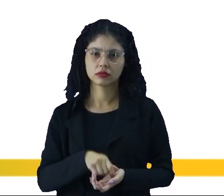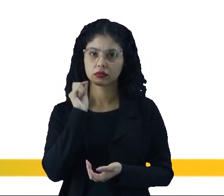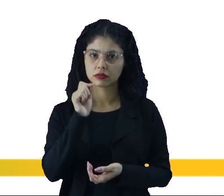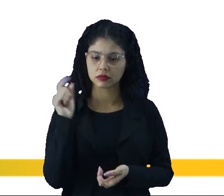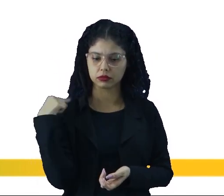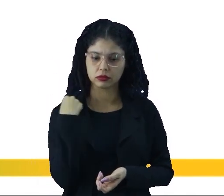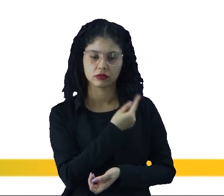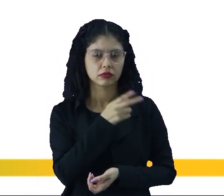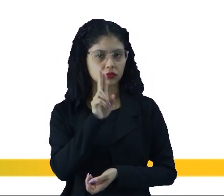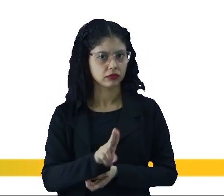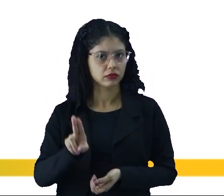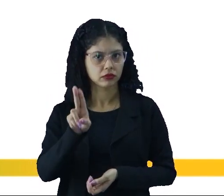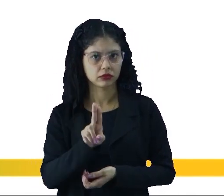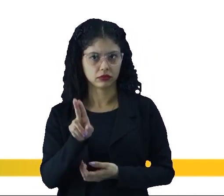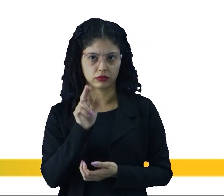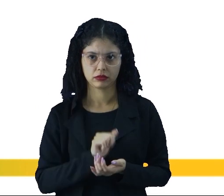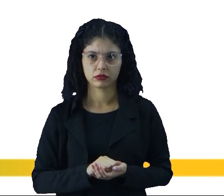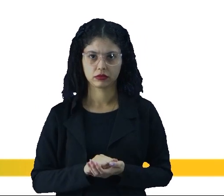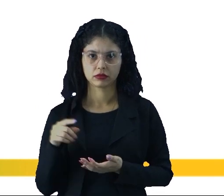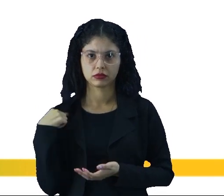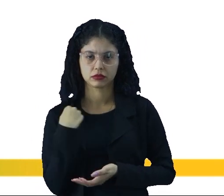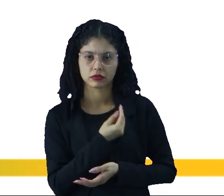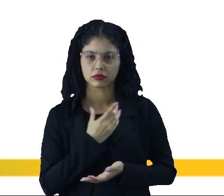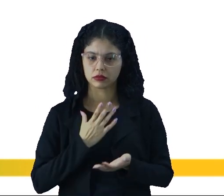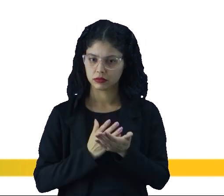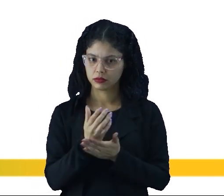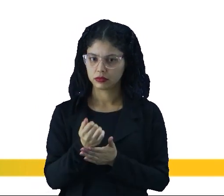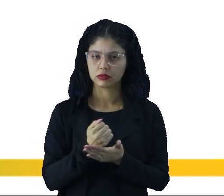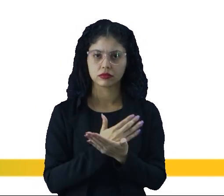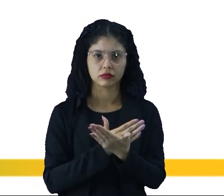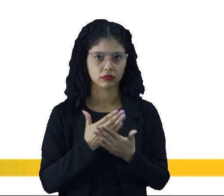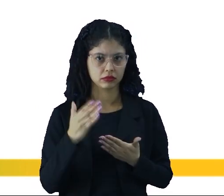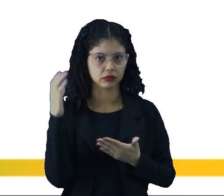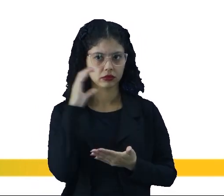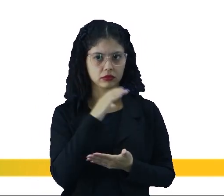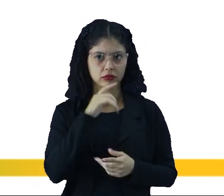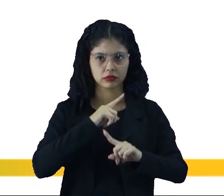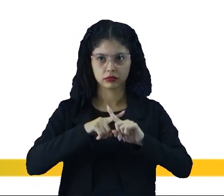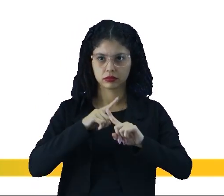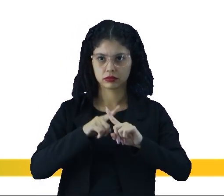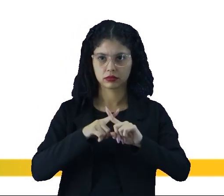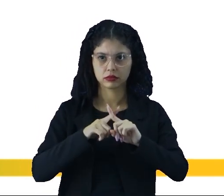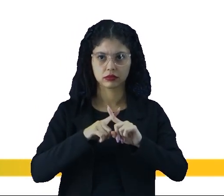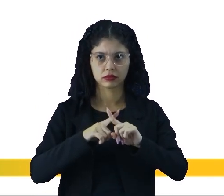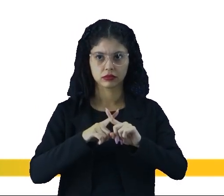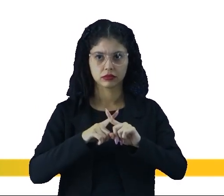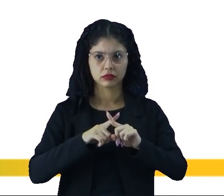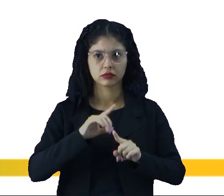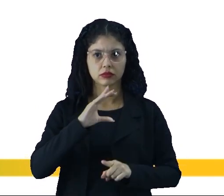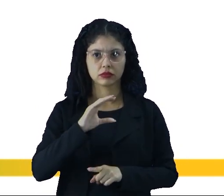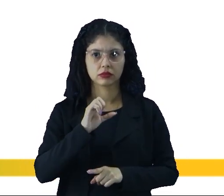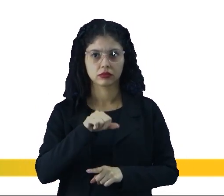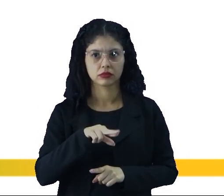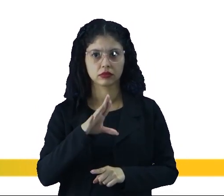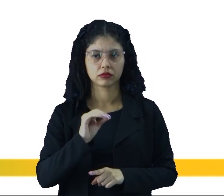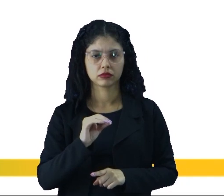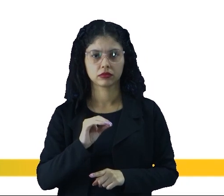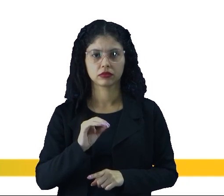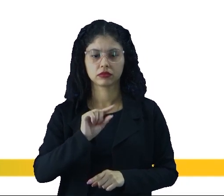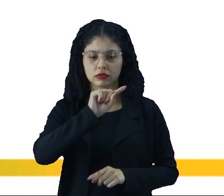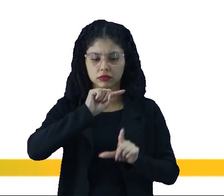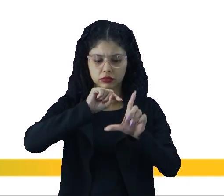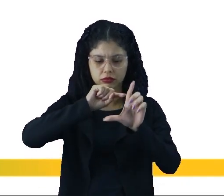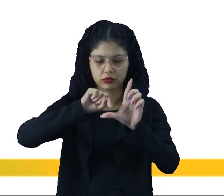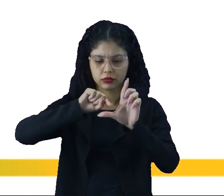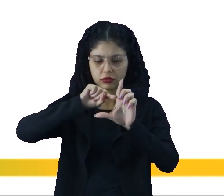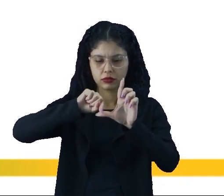que nós vamos utilizar? Nós vamos pegar a velocidade inicial vezes o cosseno do ângulo. Vocês